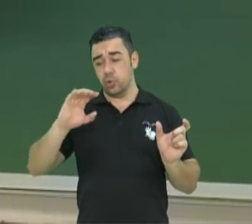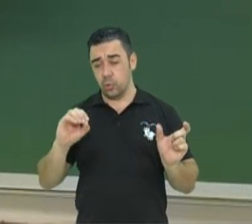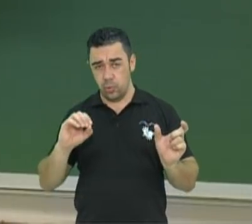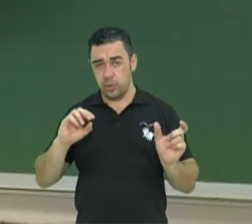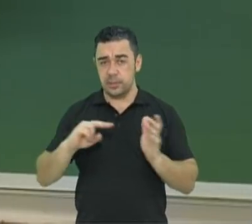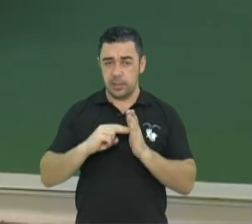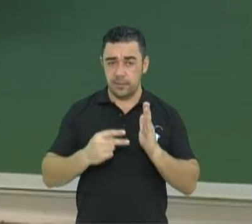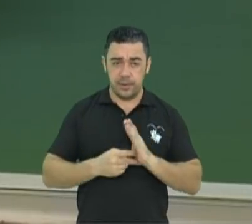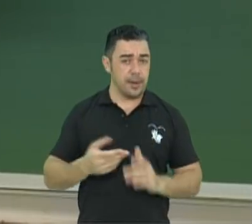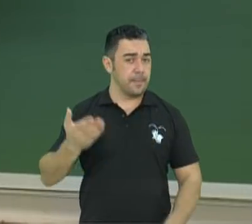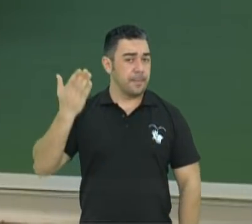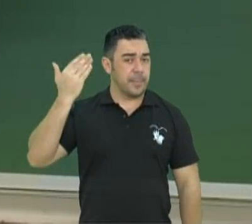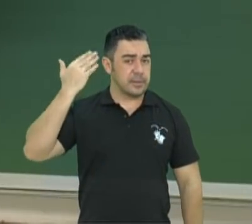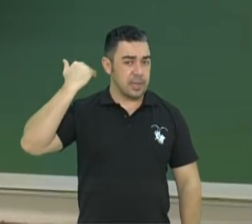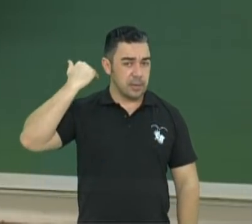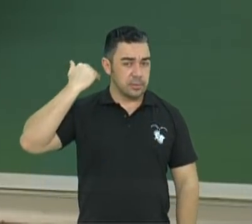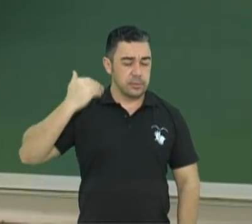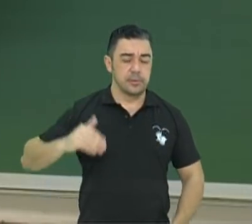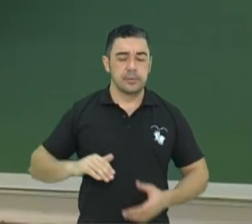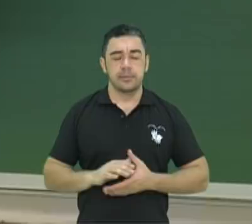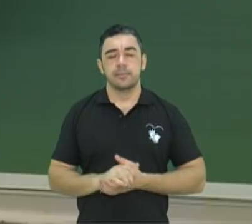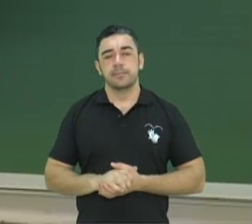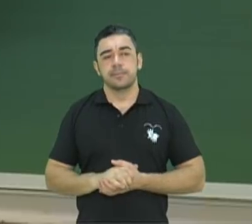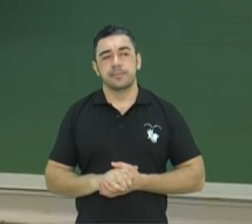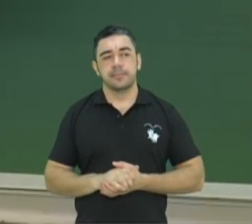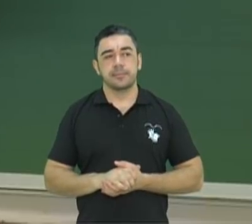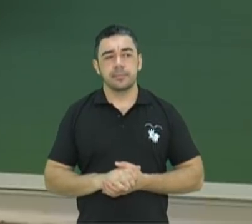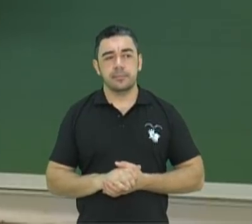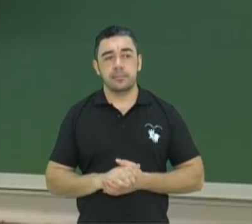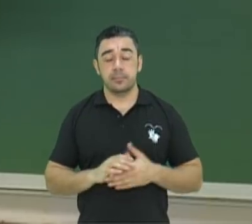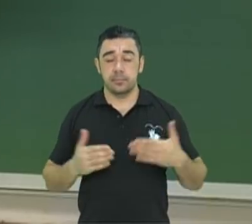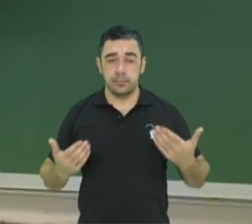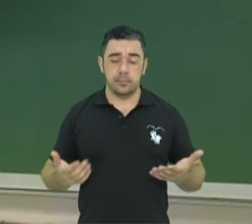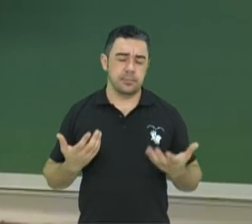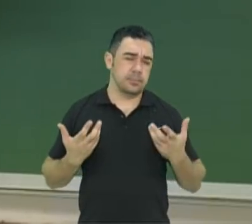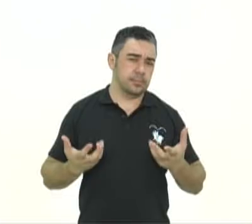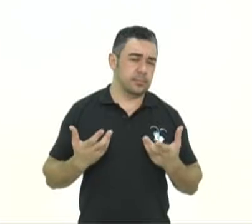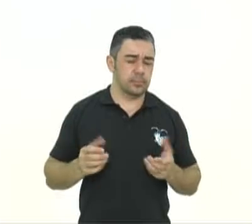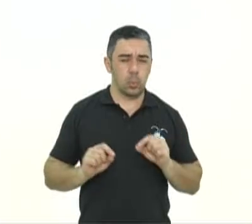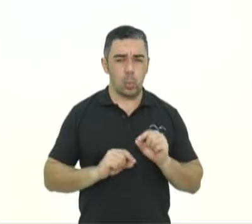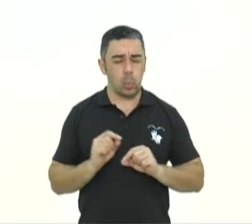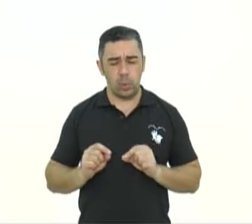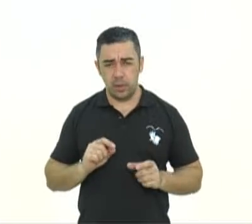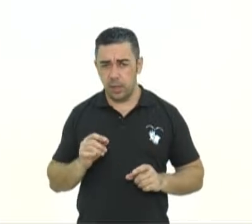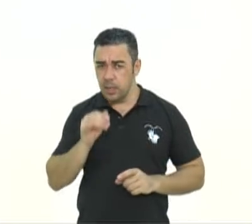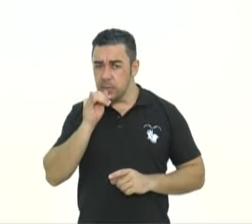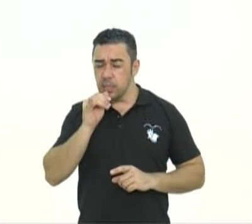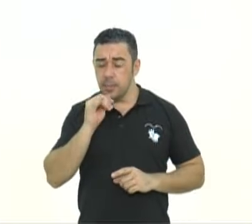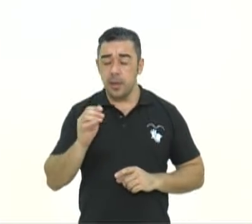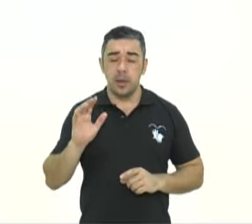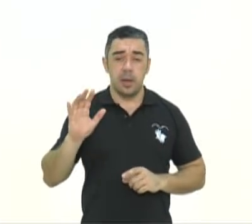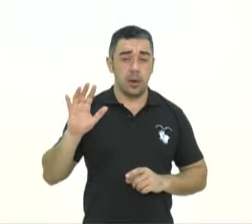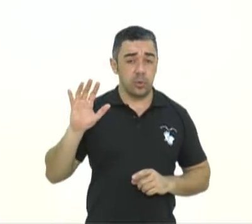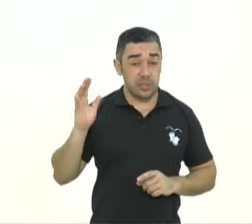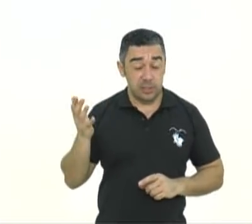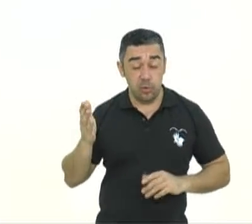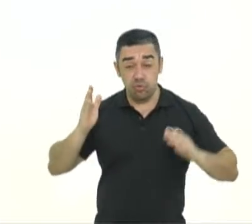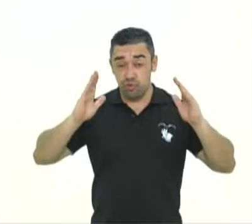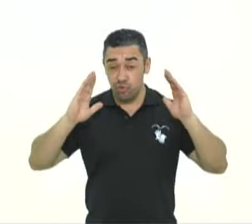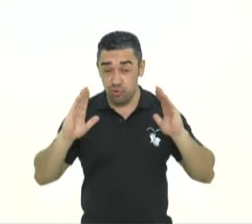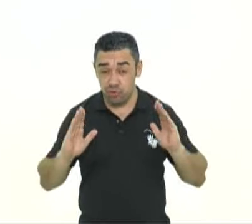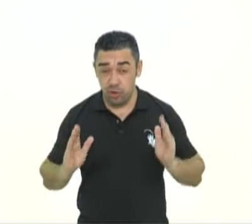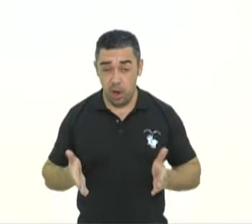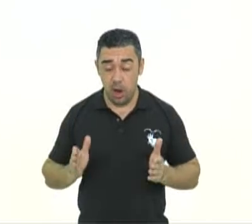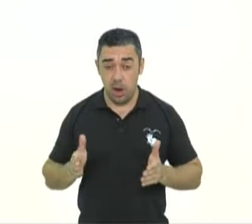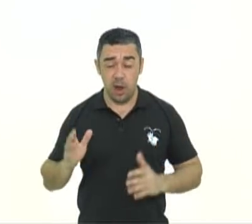falado sobre o passado, tudo bem? E aqui, quando nós queremos nos referir a algo que já